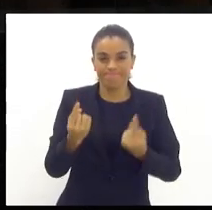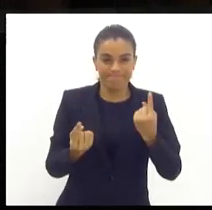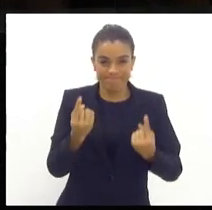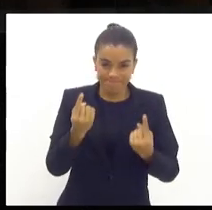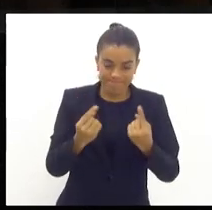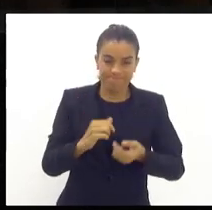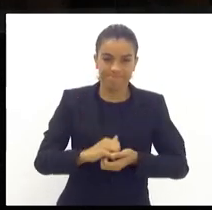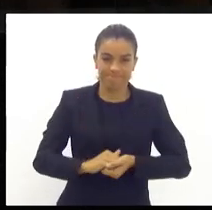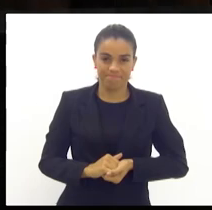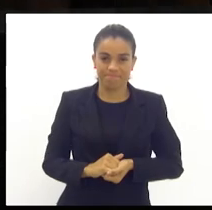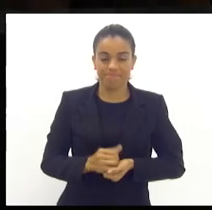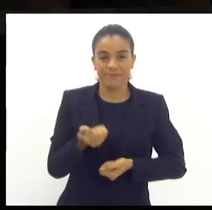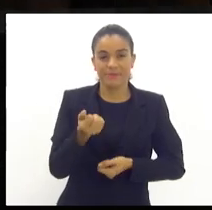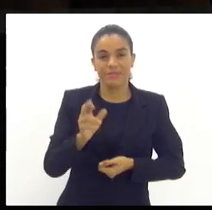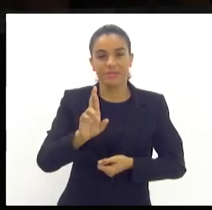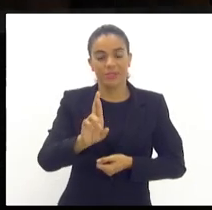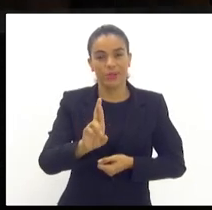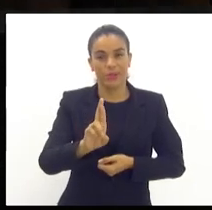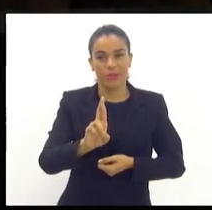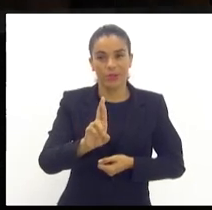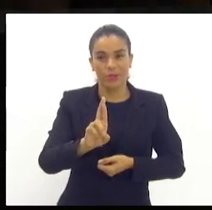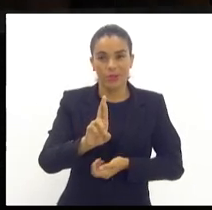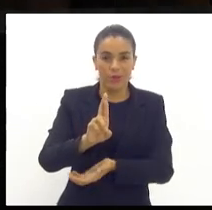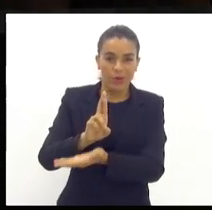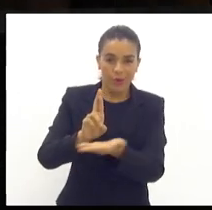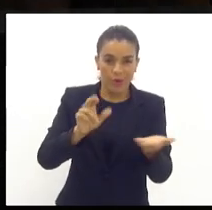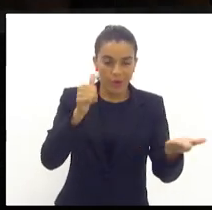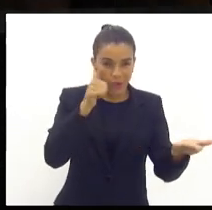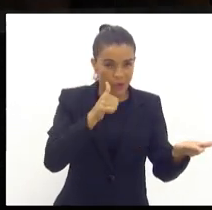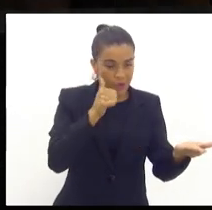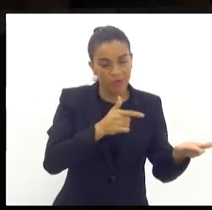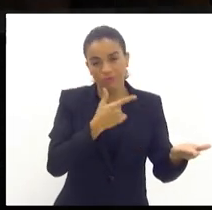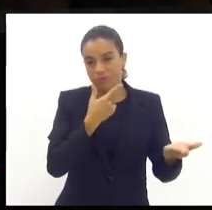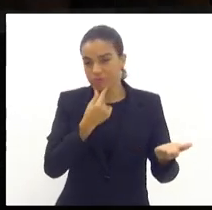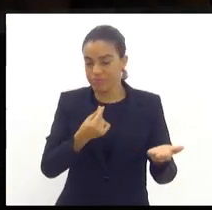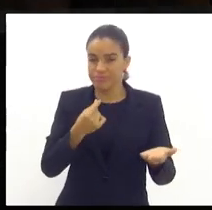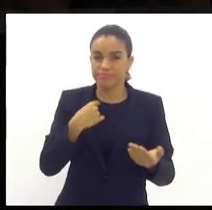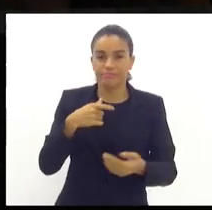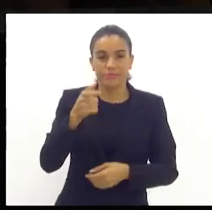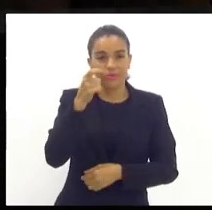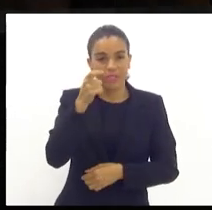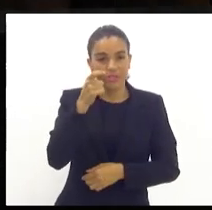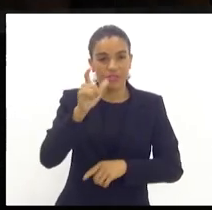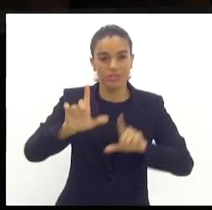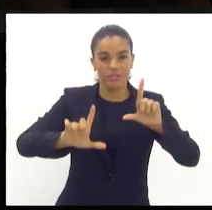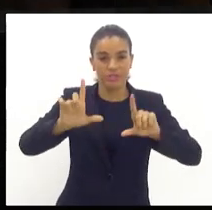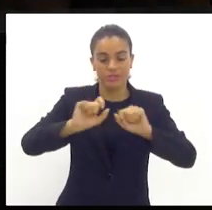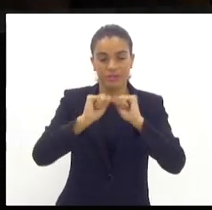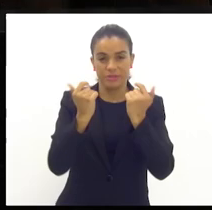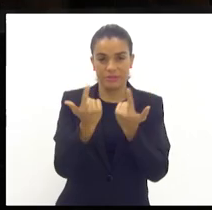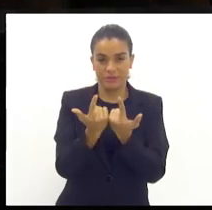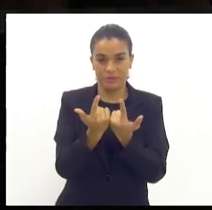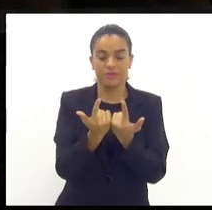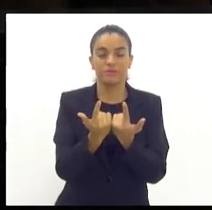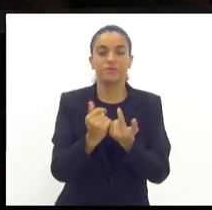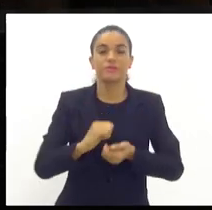remota. Senhoras e senhores que nos assistem na TV